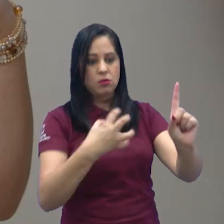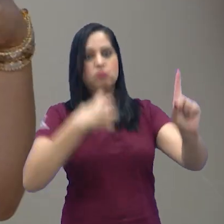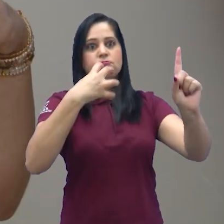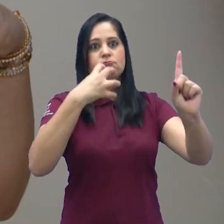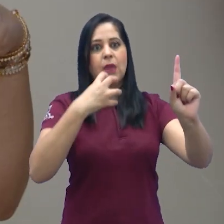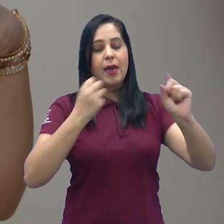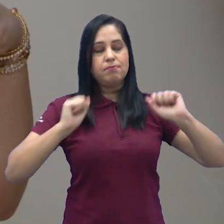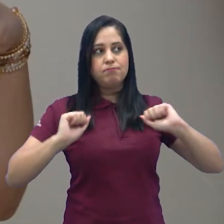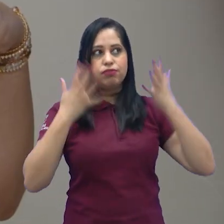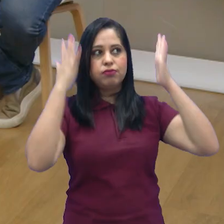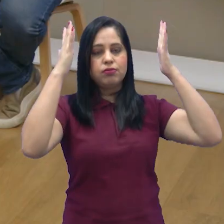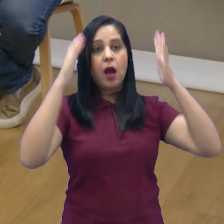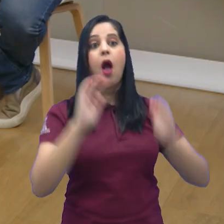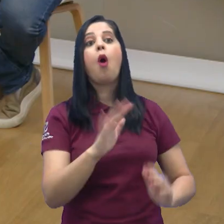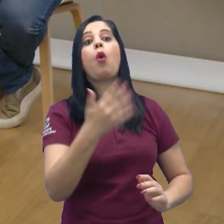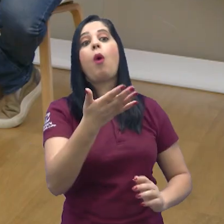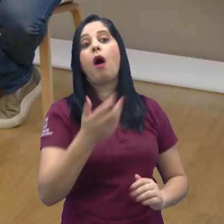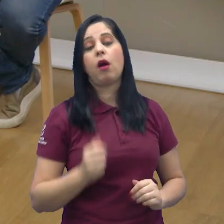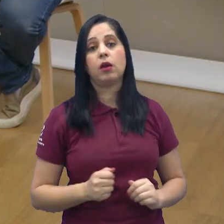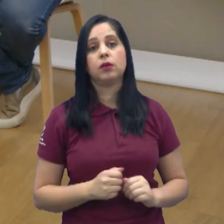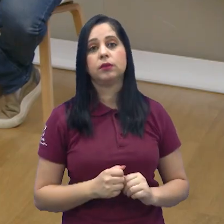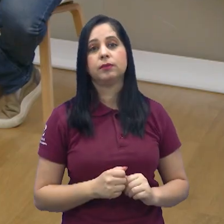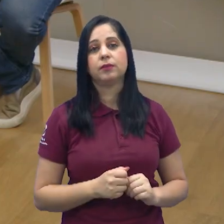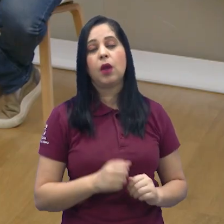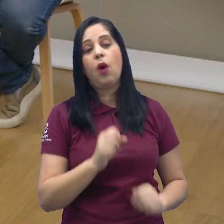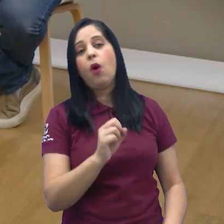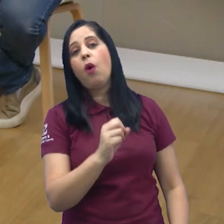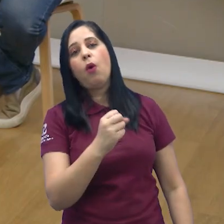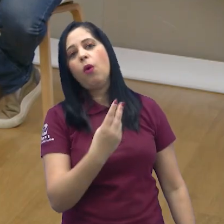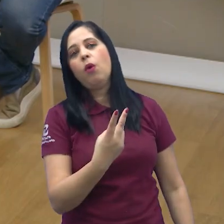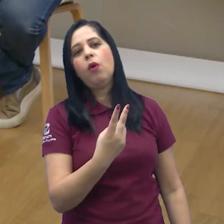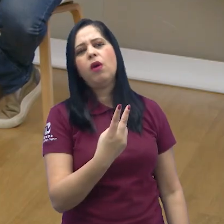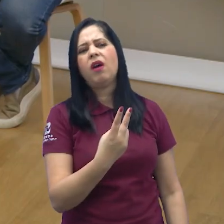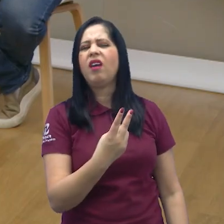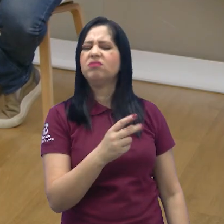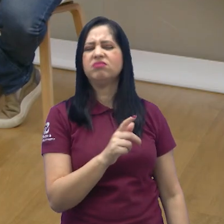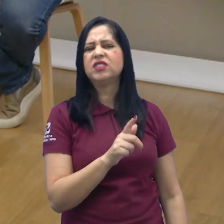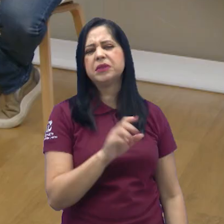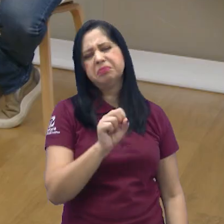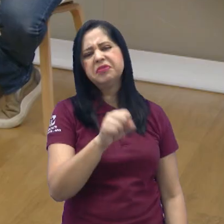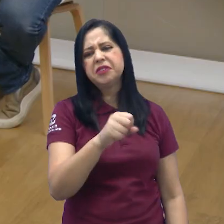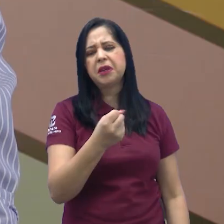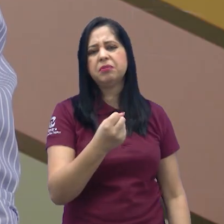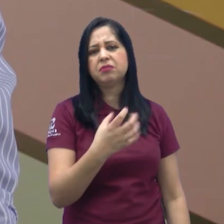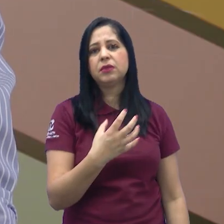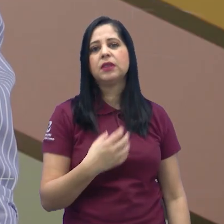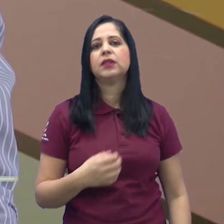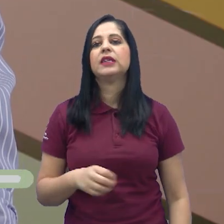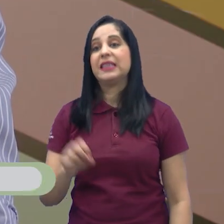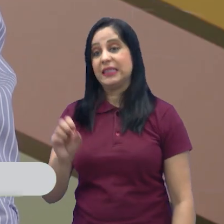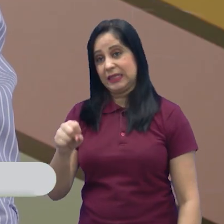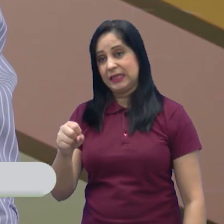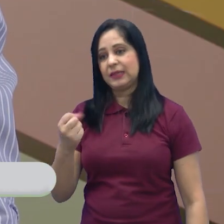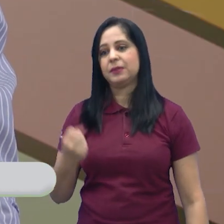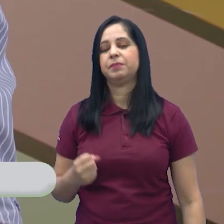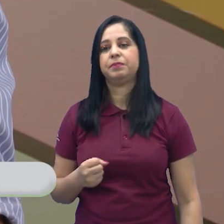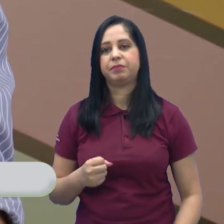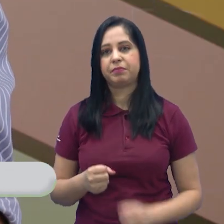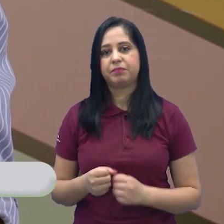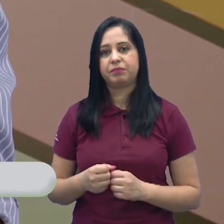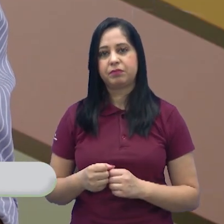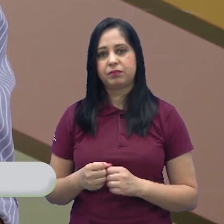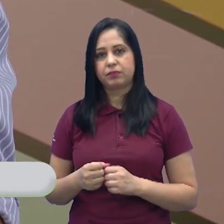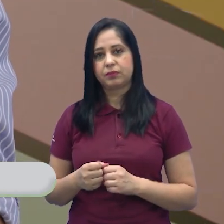Quais são esses gatilhos? Ou alguns, gatilhos mesmo, né, que a gente pode falar? São os desencadeadores, né?